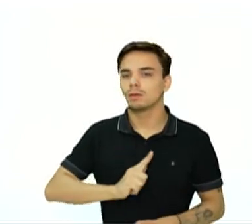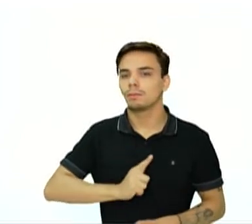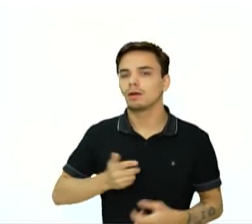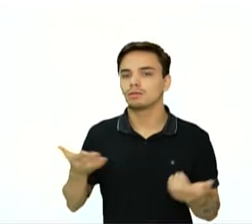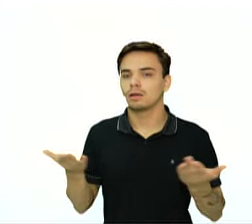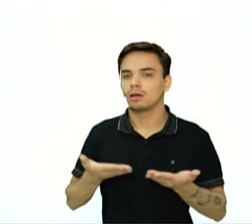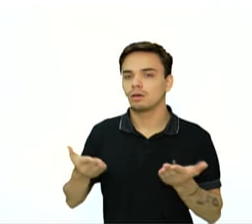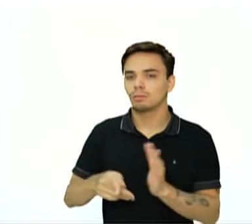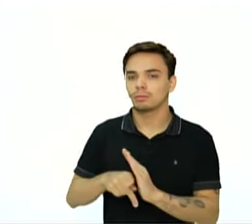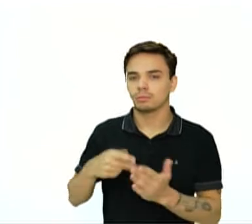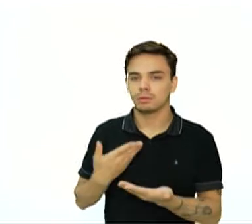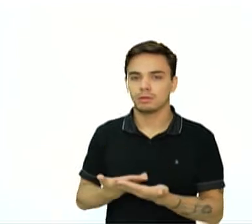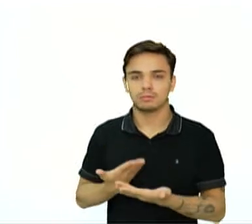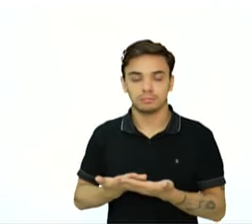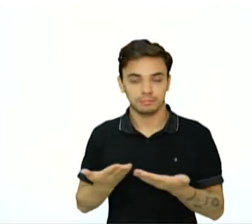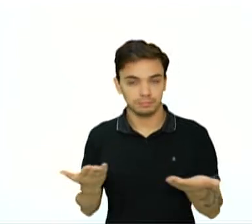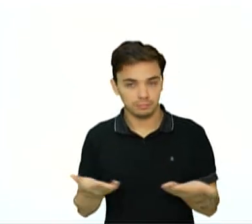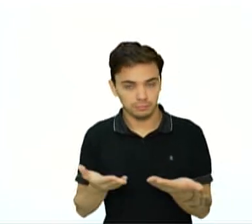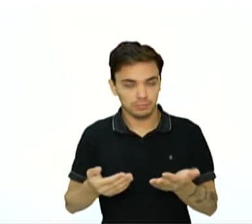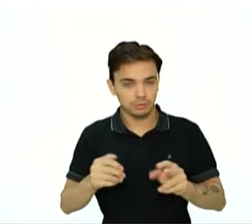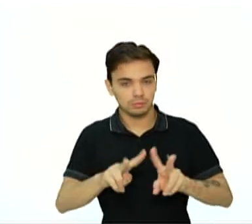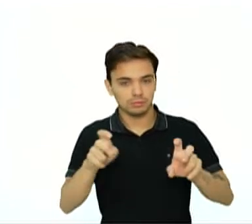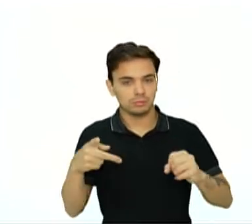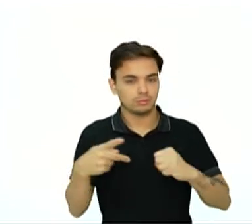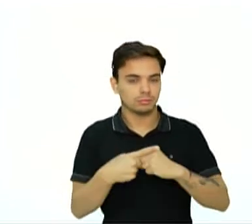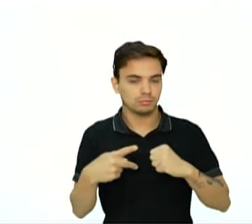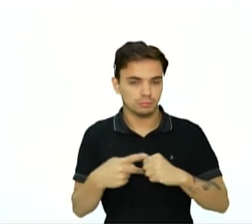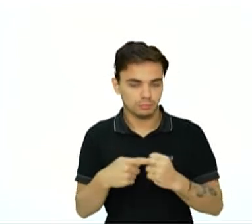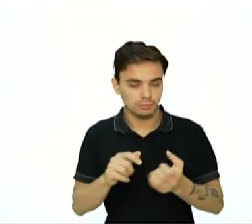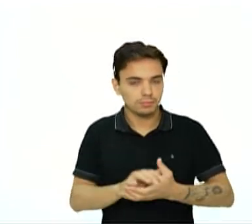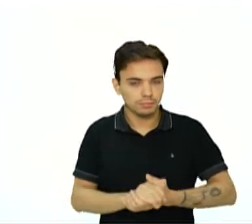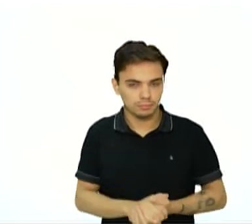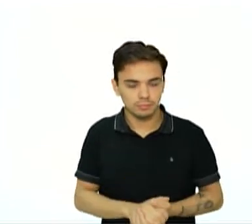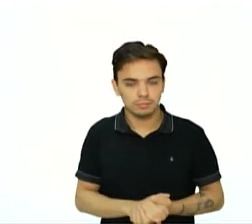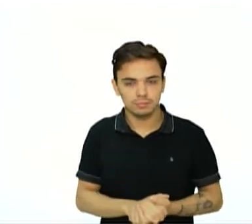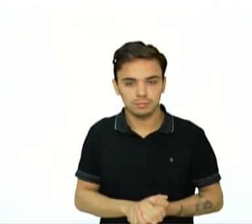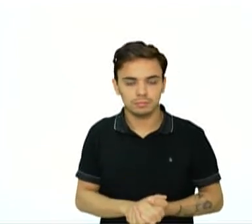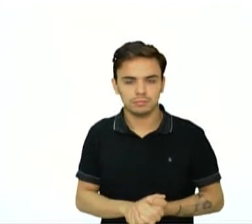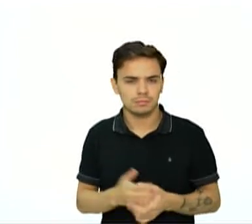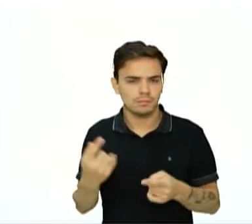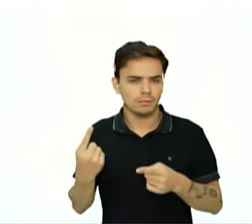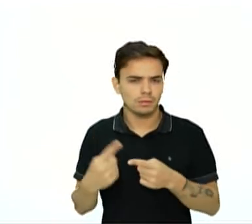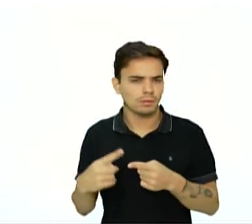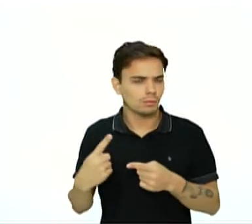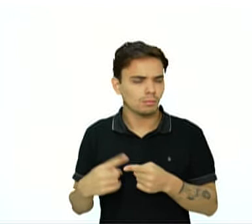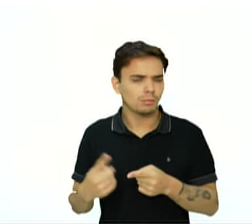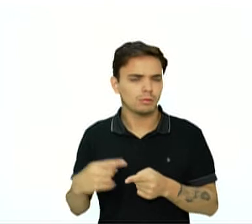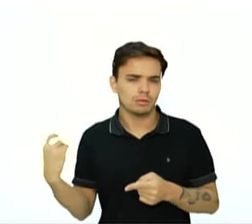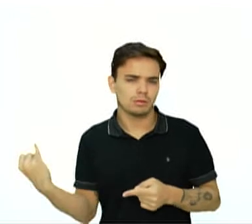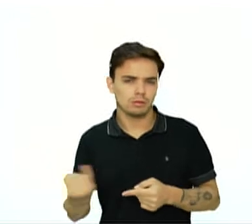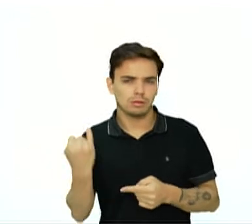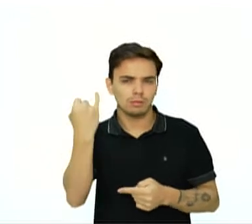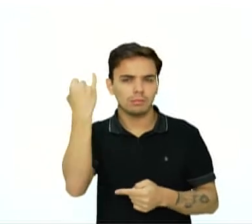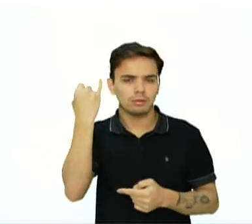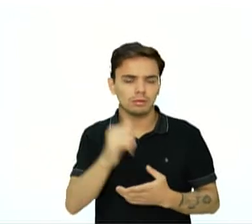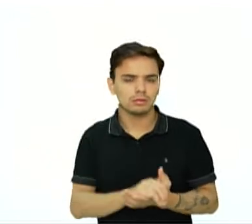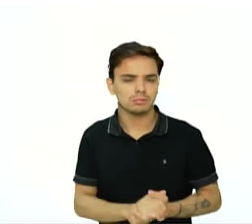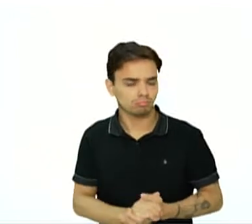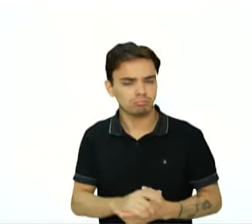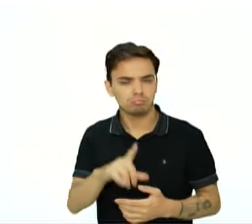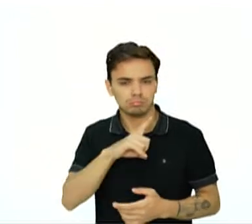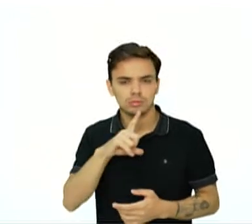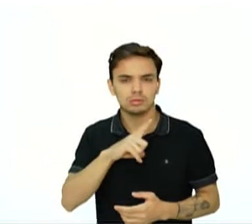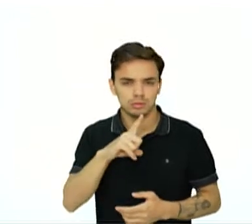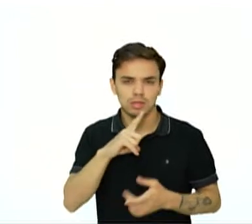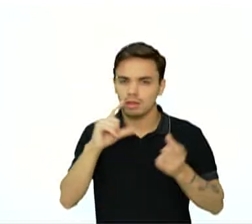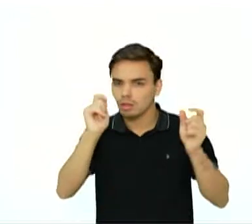da nossa aula de hoje, ela vai falar justamente sobre os pronomes relativos, tá? Por que que é importante a gente dar foco nisso aqui nesse momento? Existe sim